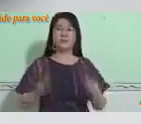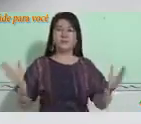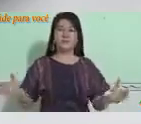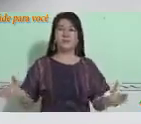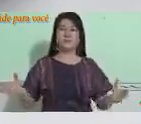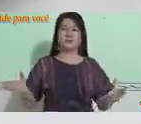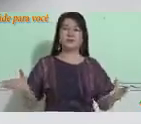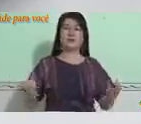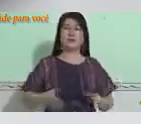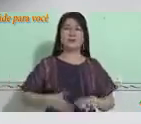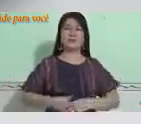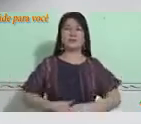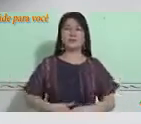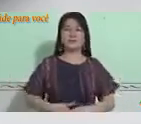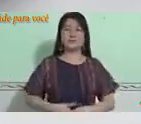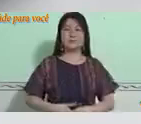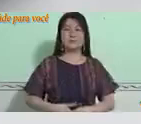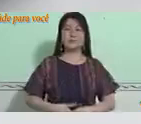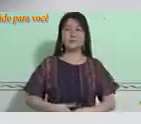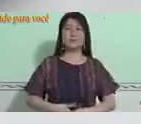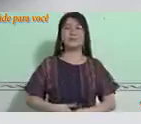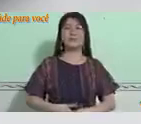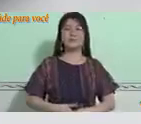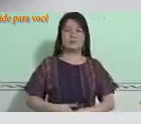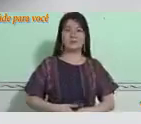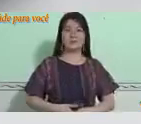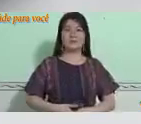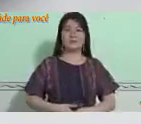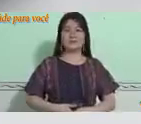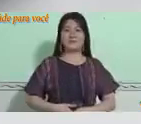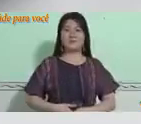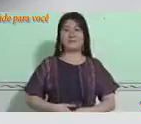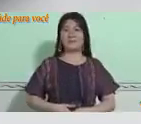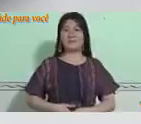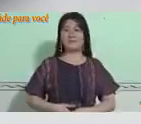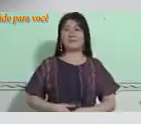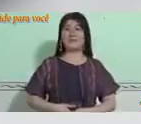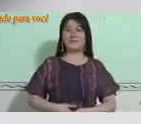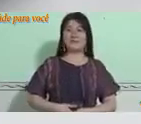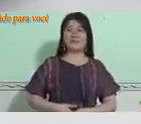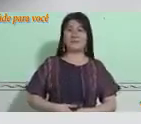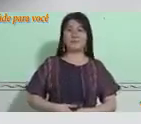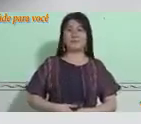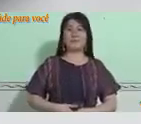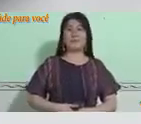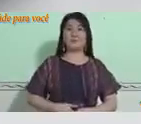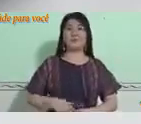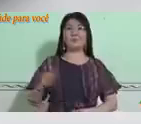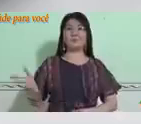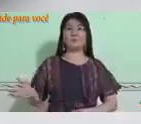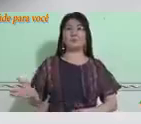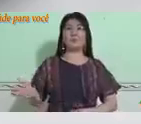no intestino ou quando esse parasita atinge a fase adulta, sendo os principais sintomas 2 pontos, cólica